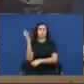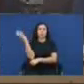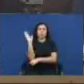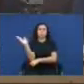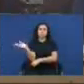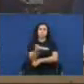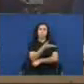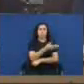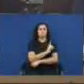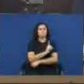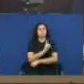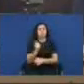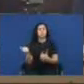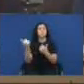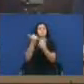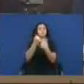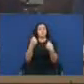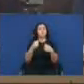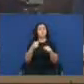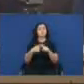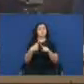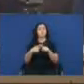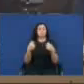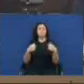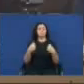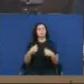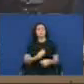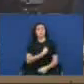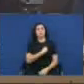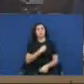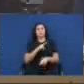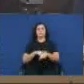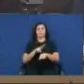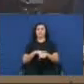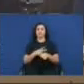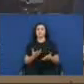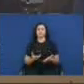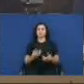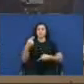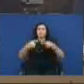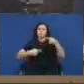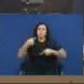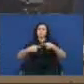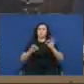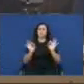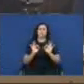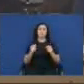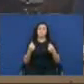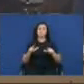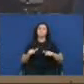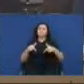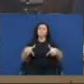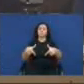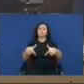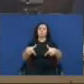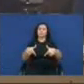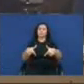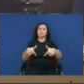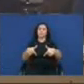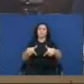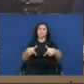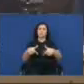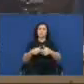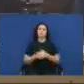a remoção. Nós precisamos do verde, o verde é vida, e nós não temos que ficar só em discurso, temos que ficar em ações. Nós vamos fazer o